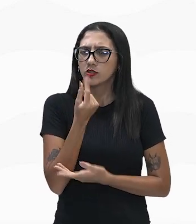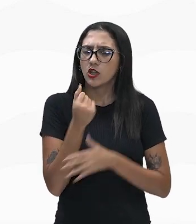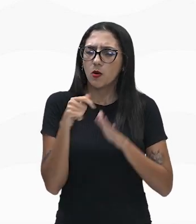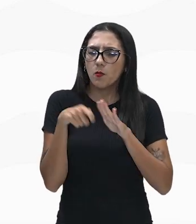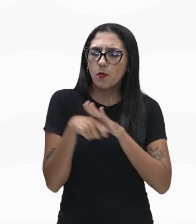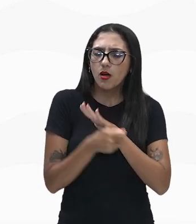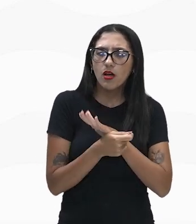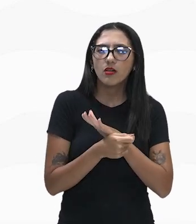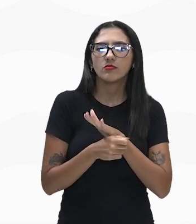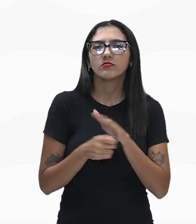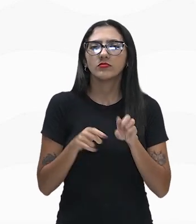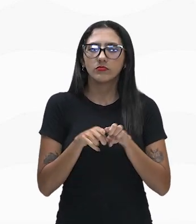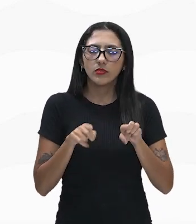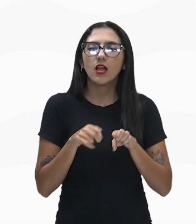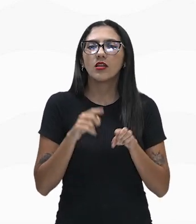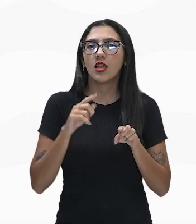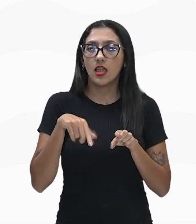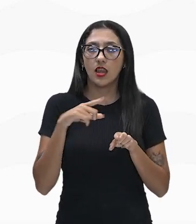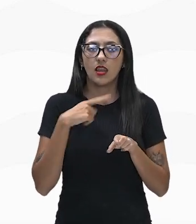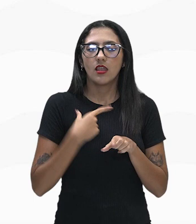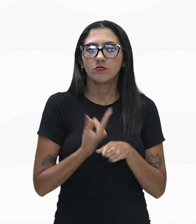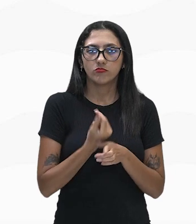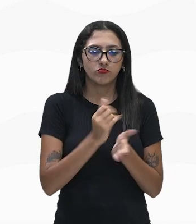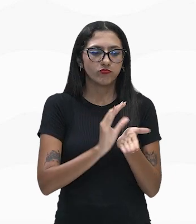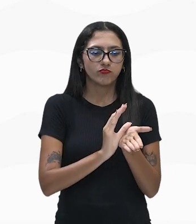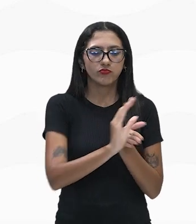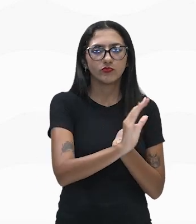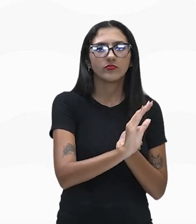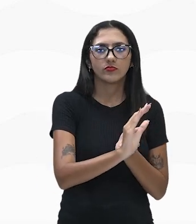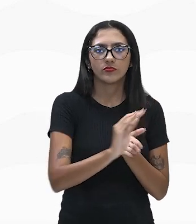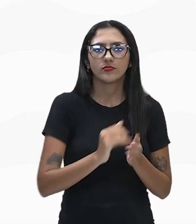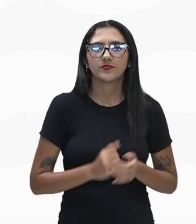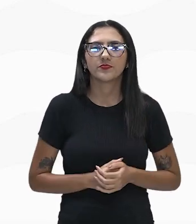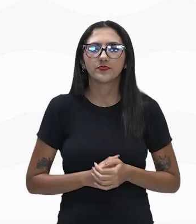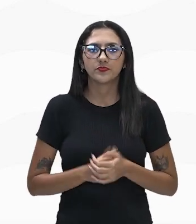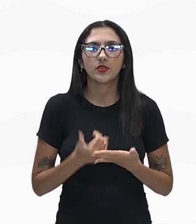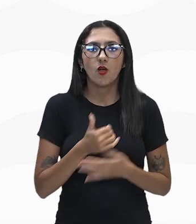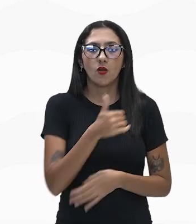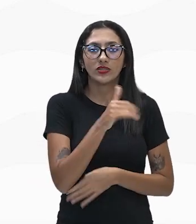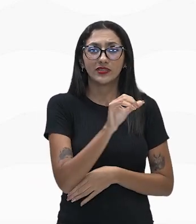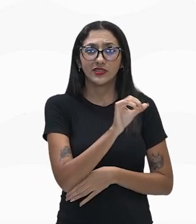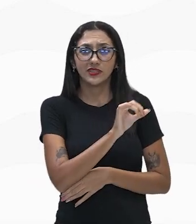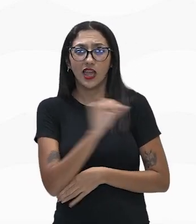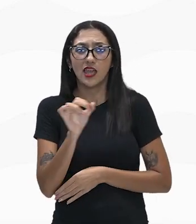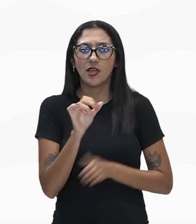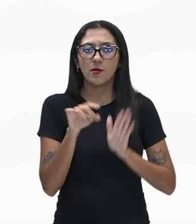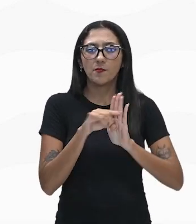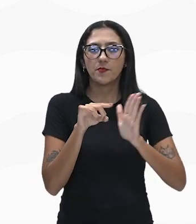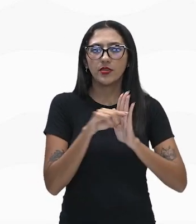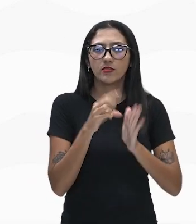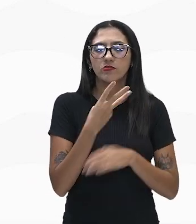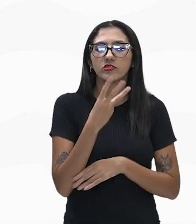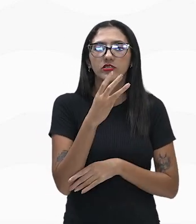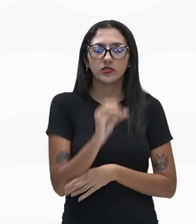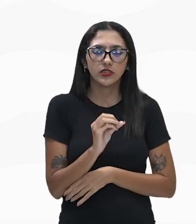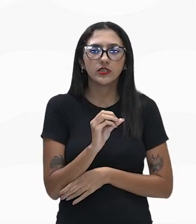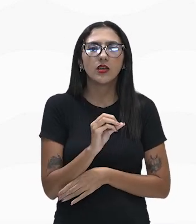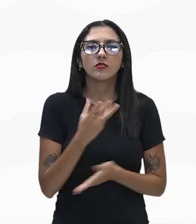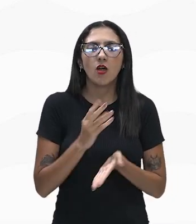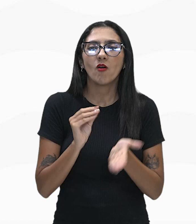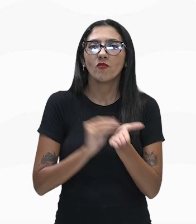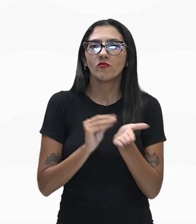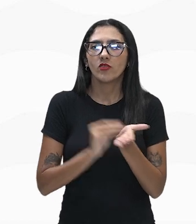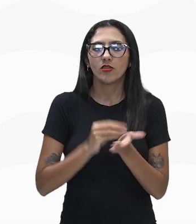e você vai utilizar então para dar a entrada. Então, 100 menos 30, né? Você vai financiar automaticamente os 70